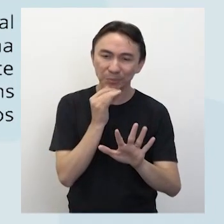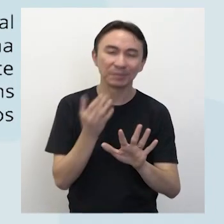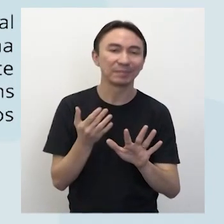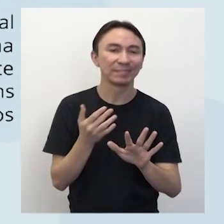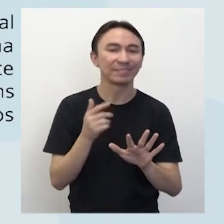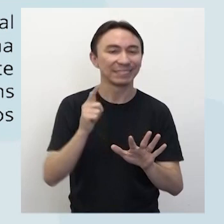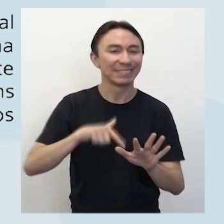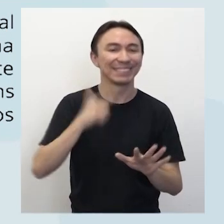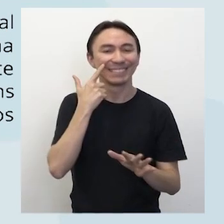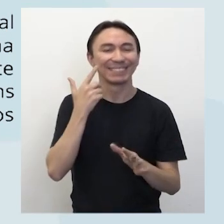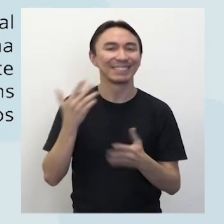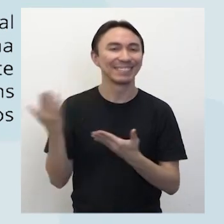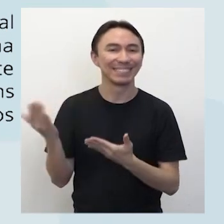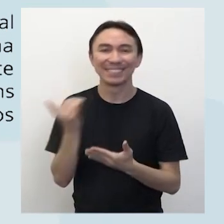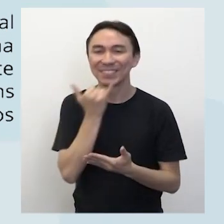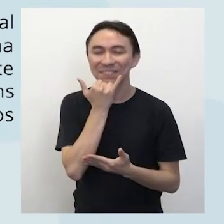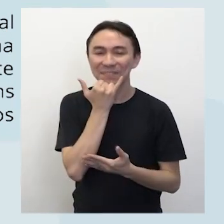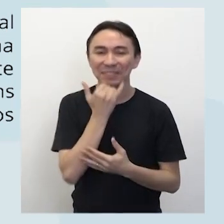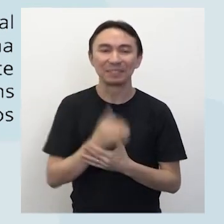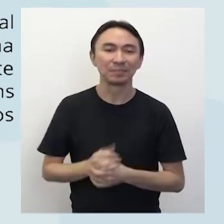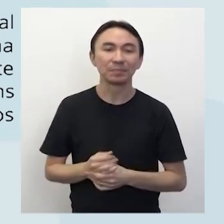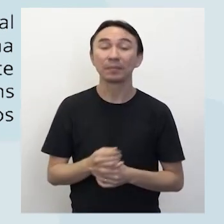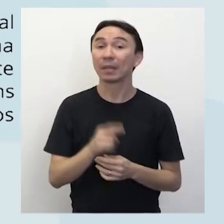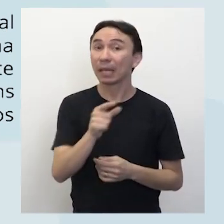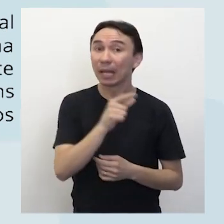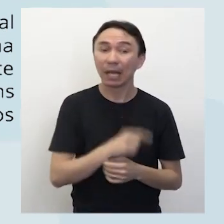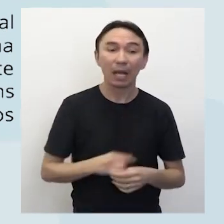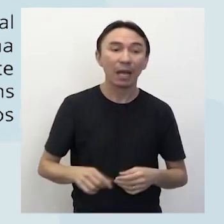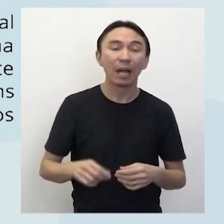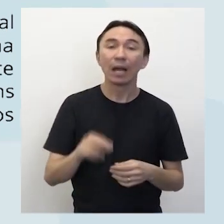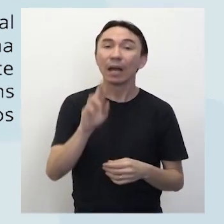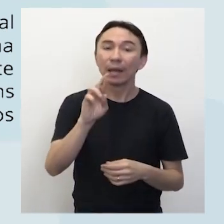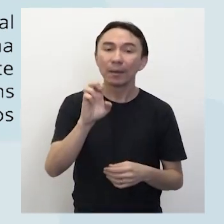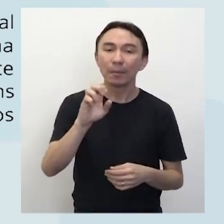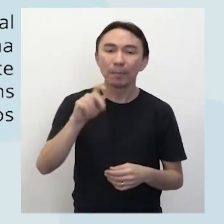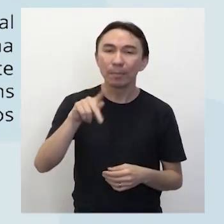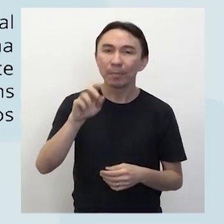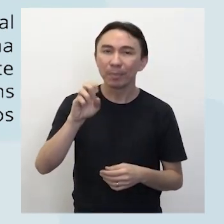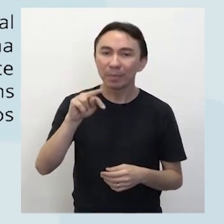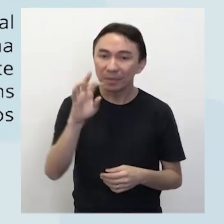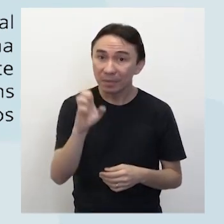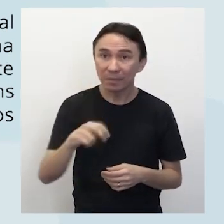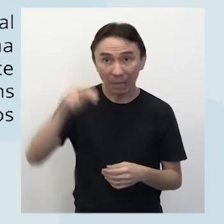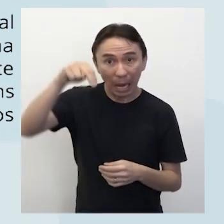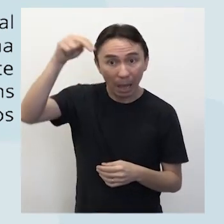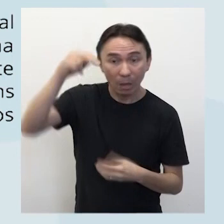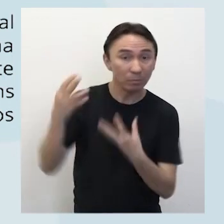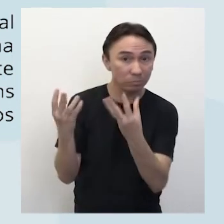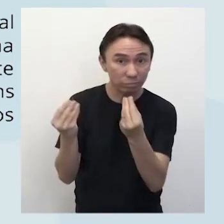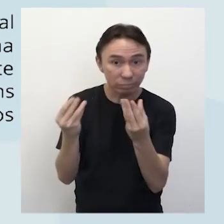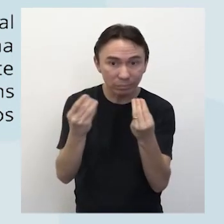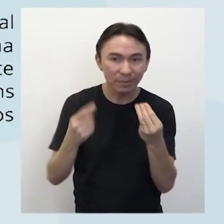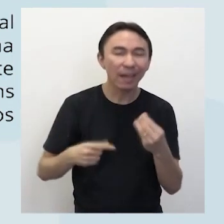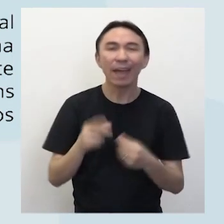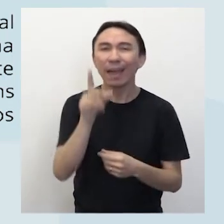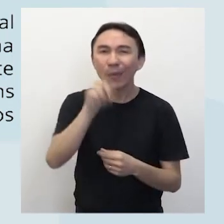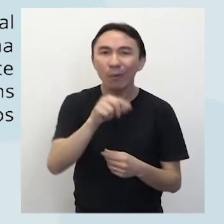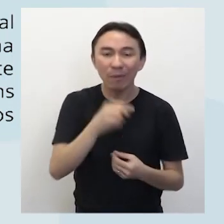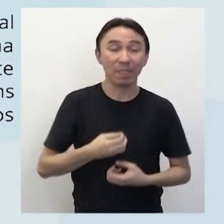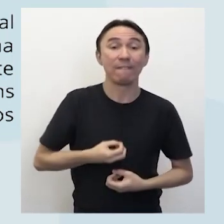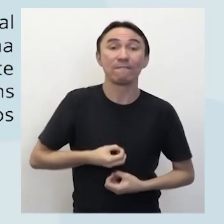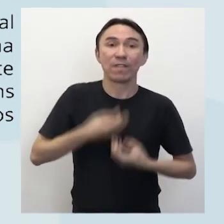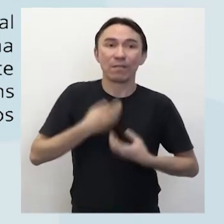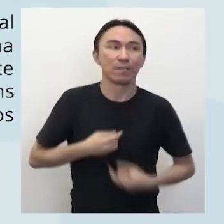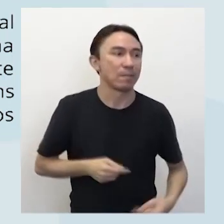novo do começo. O repente... muito comum na região Nordeste, é reconhecido como uma batalha de versos, um desafio